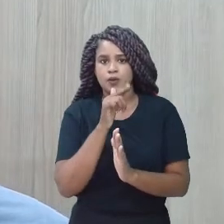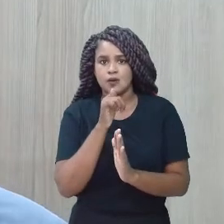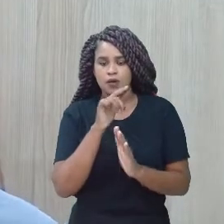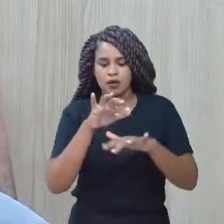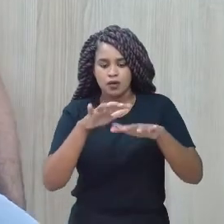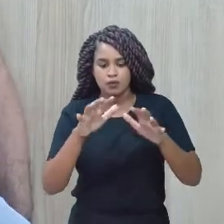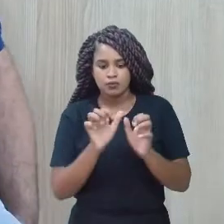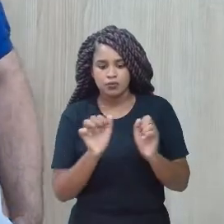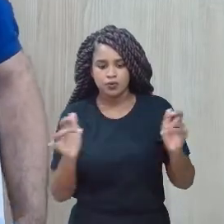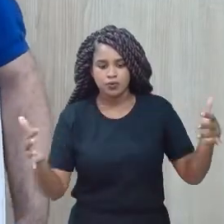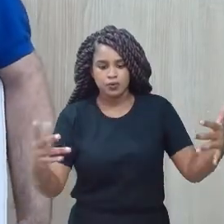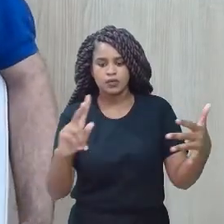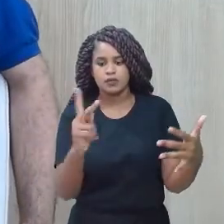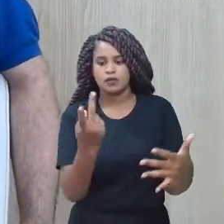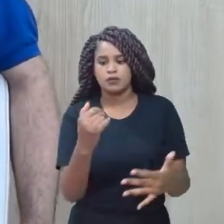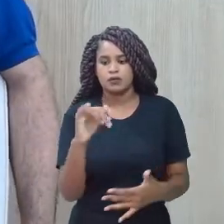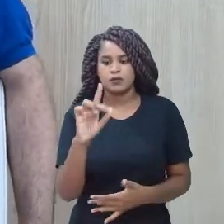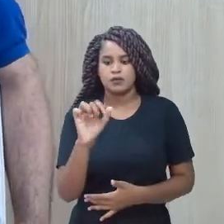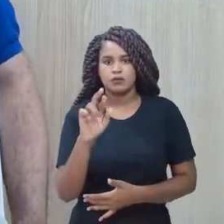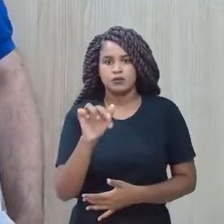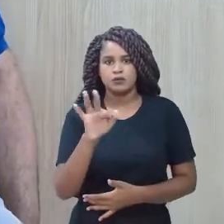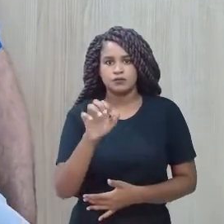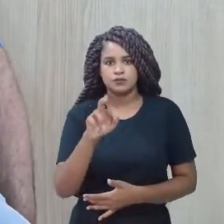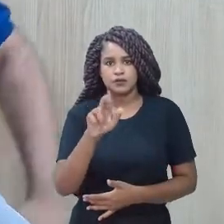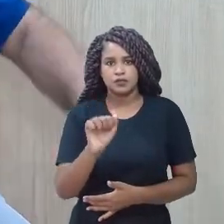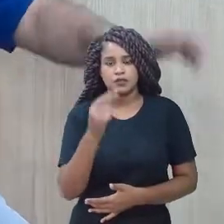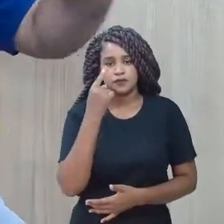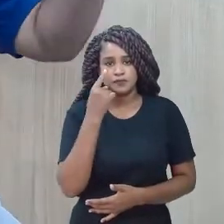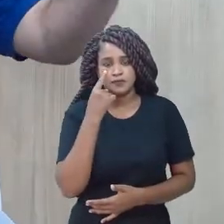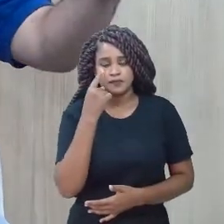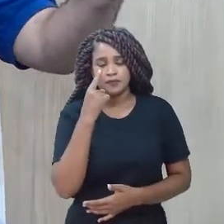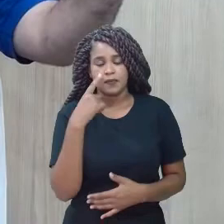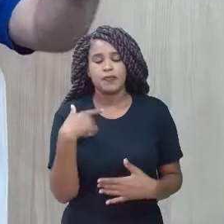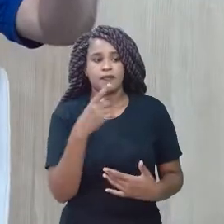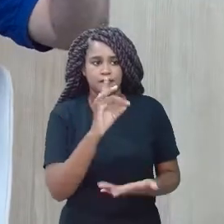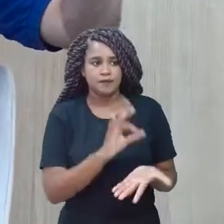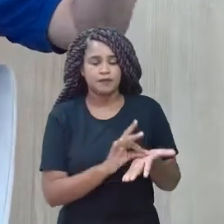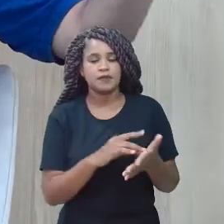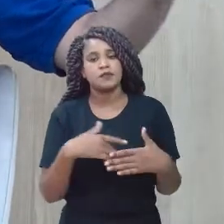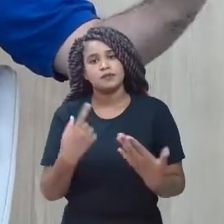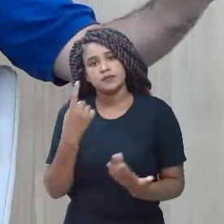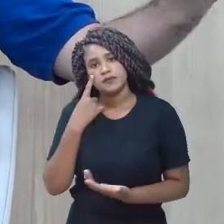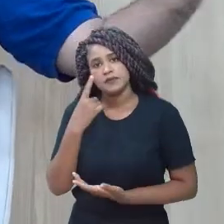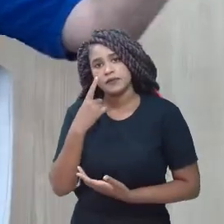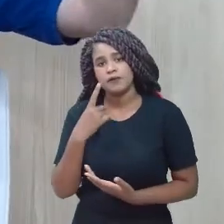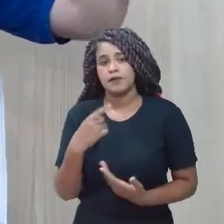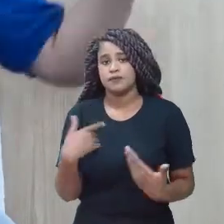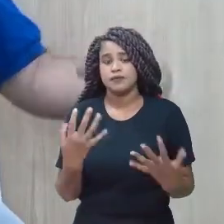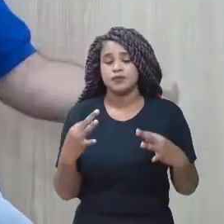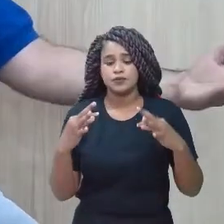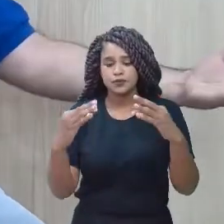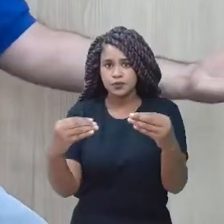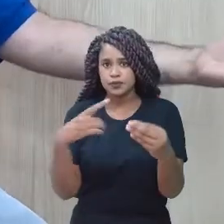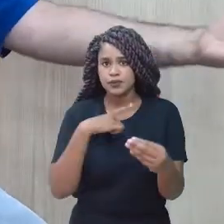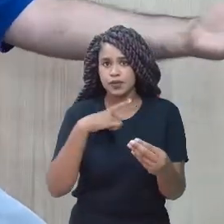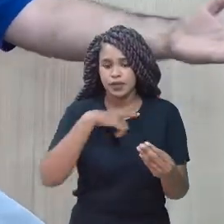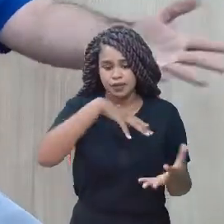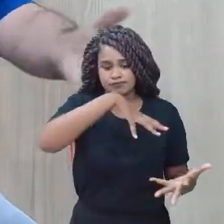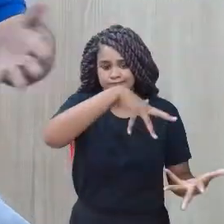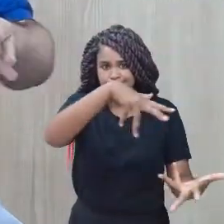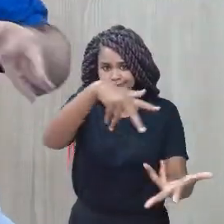temos aqui disponível, né, em nosso queridíssimo planeta. Eu gosto de falar de queridíssimo, né? Aula todinha falando de queridíssimo. É porque eu sou uma queridíssima